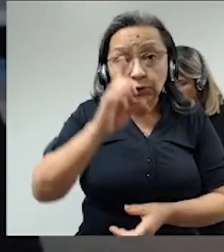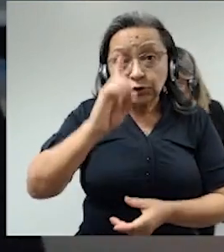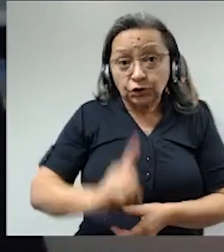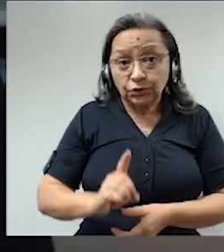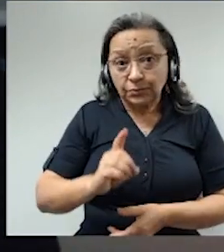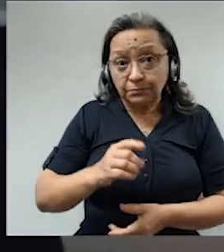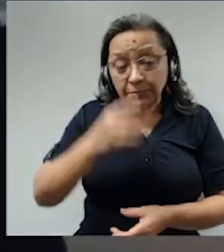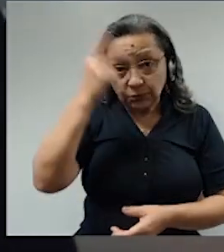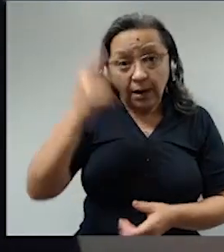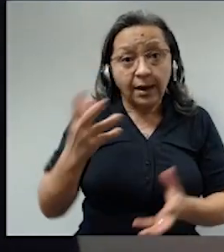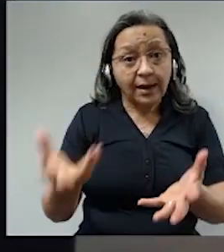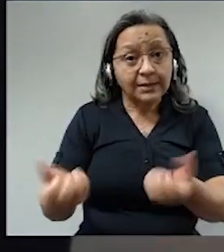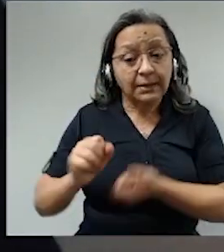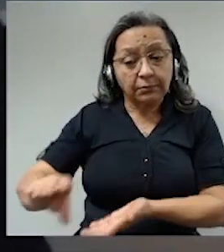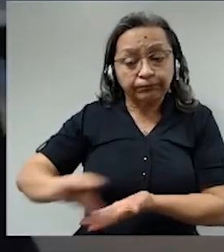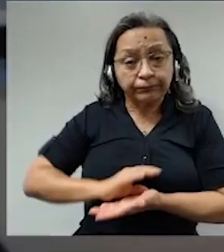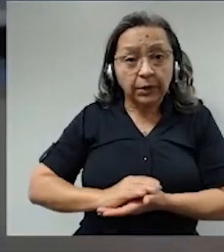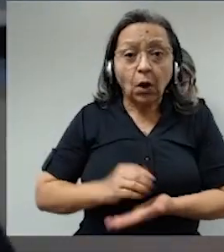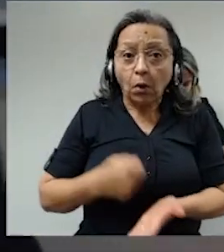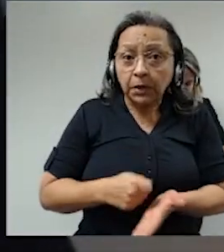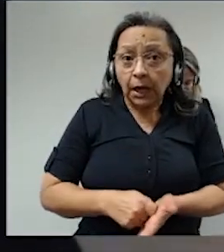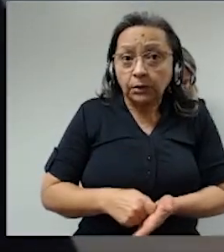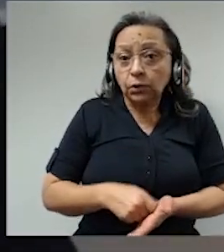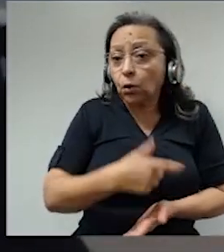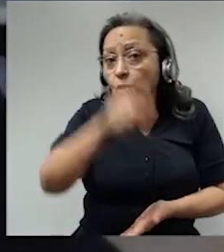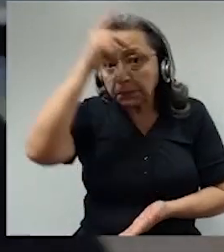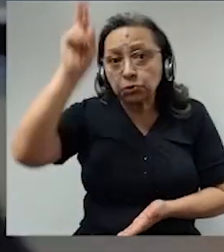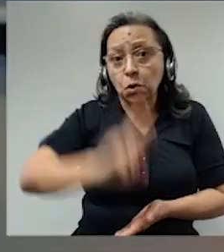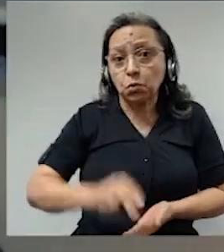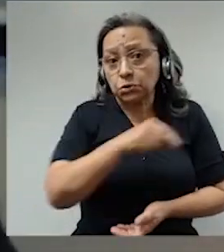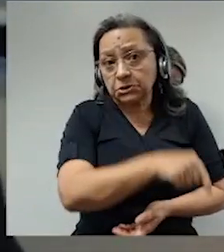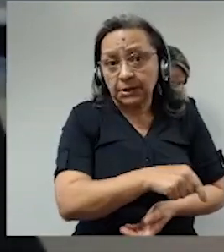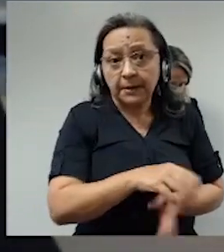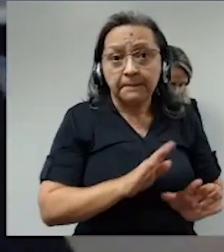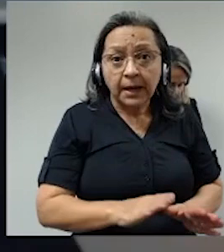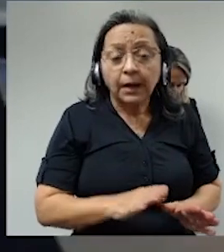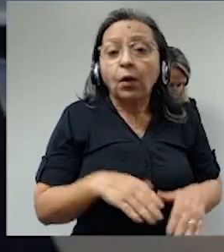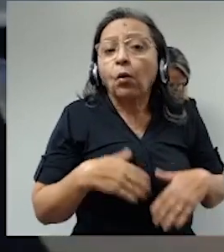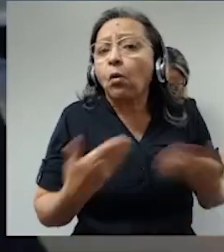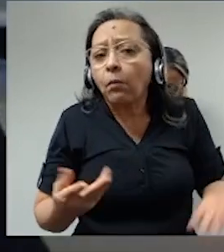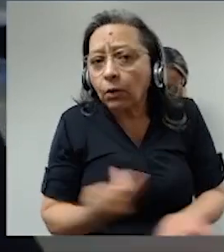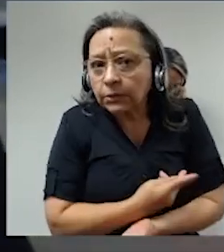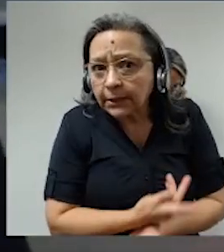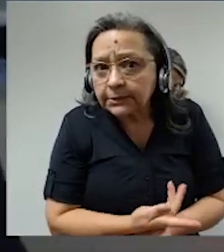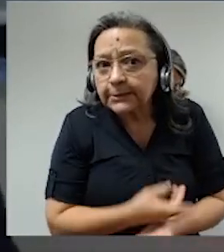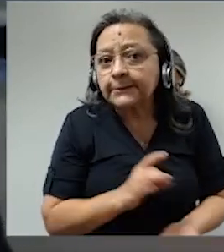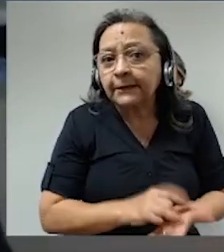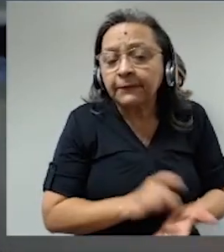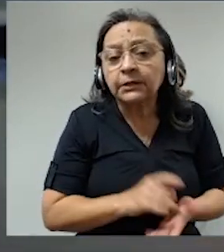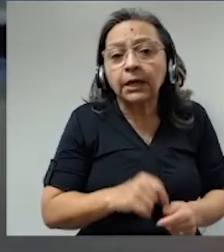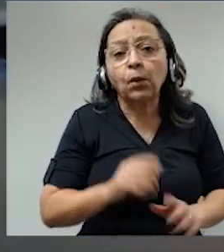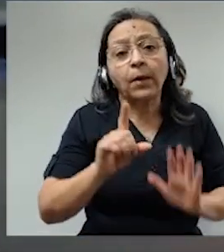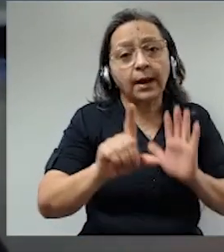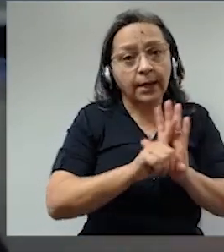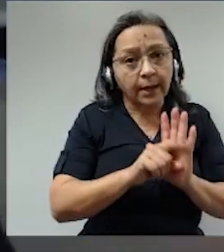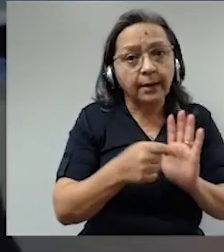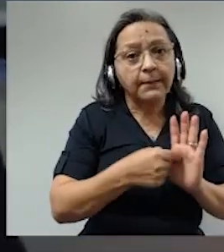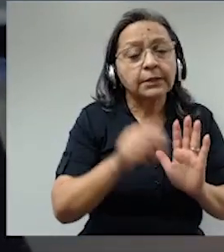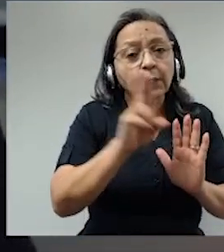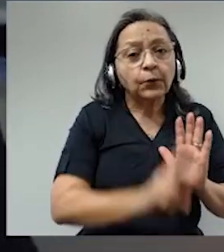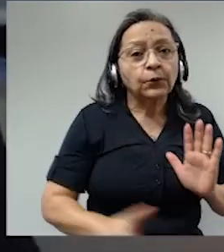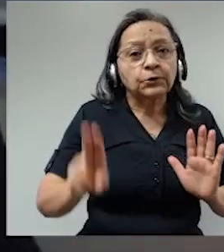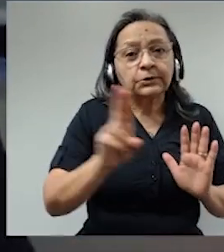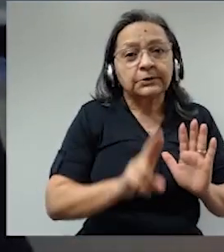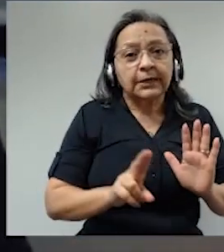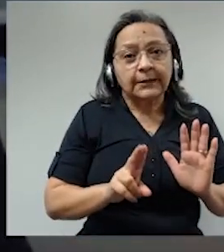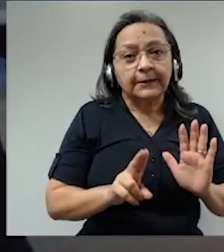é obrigado a aceitar que outros produzam sua patente. Mas quando usamos isso? A verdade é que é um instrumento para ser